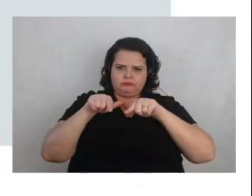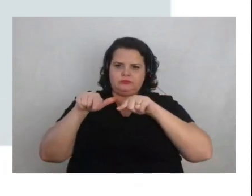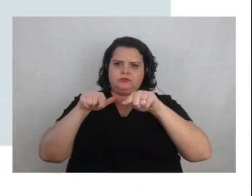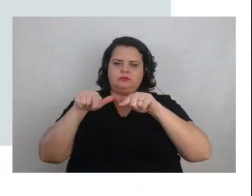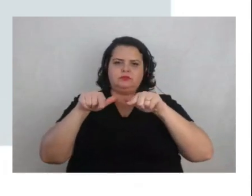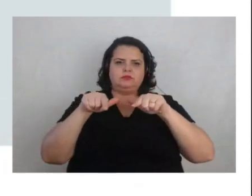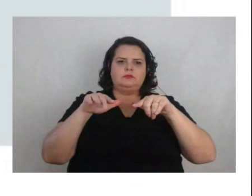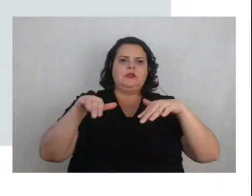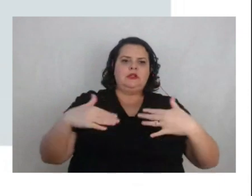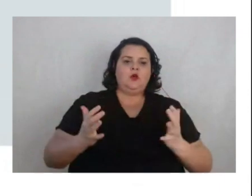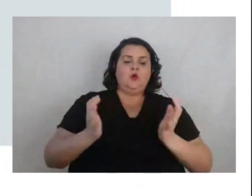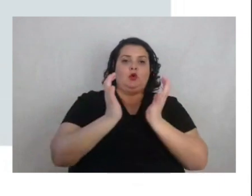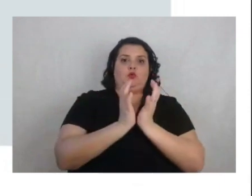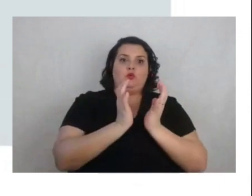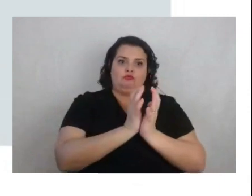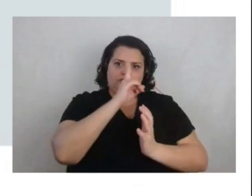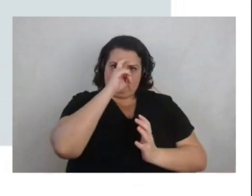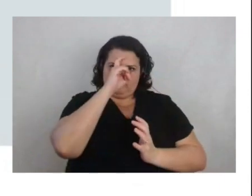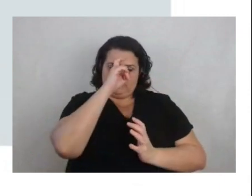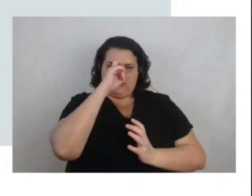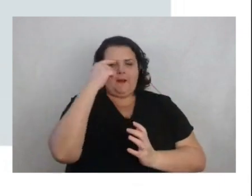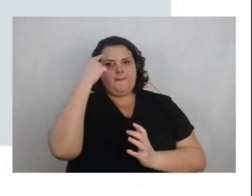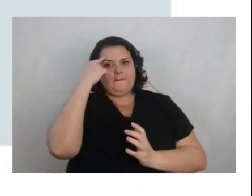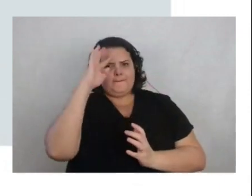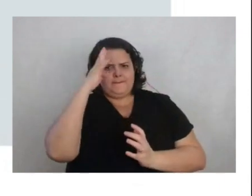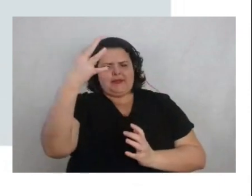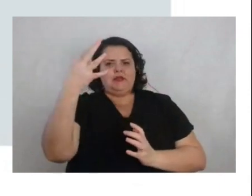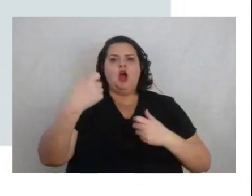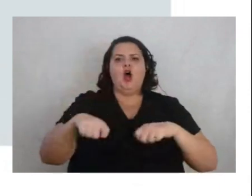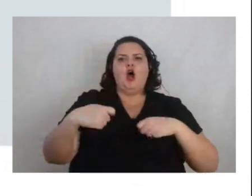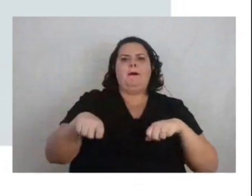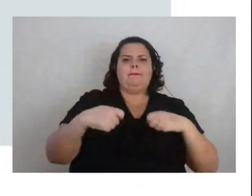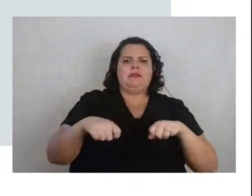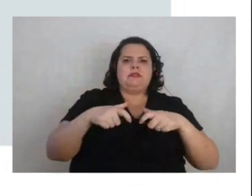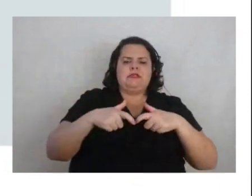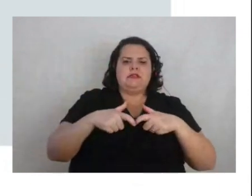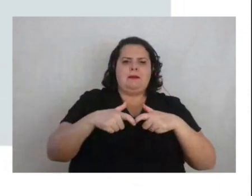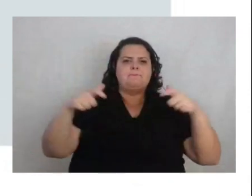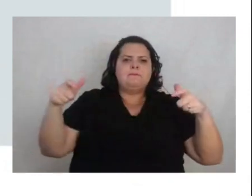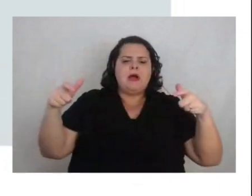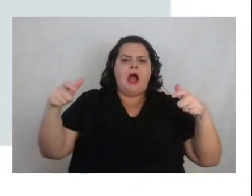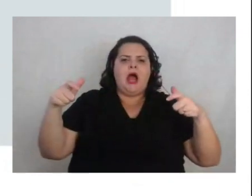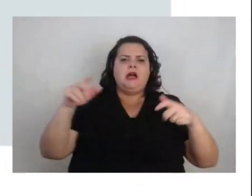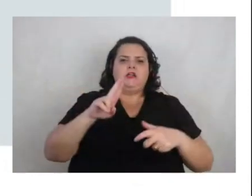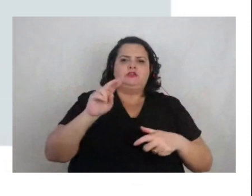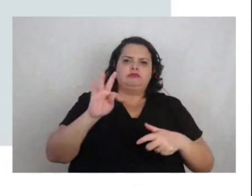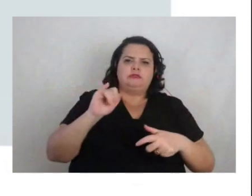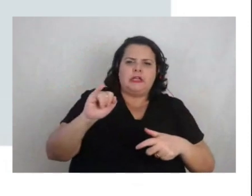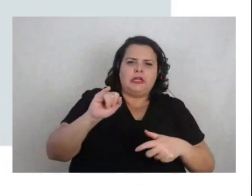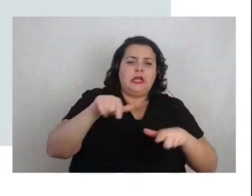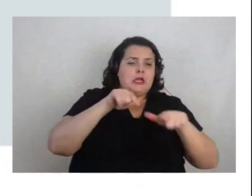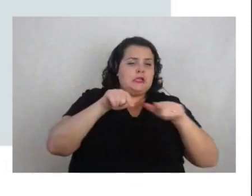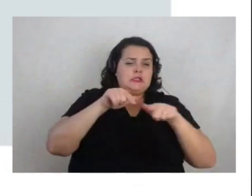comitê decidia, olha, precisamos ampliar e abrir mais UTIs, eles trabalhavam a noite inteira e horas